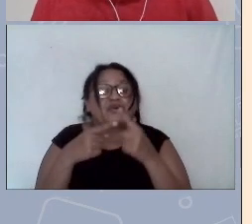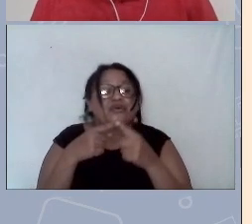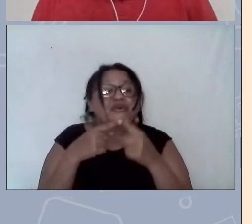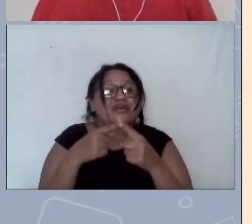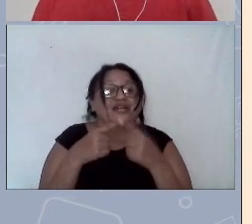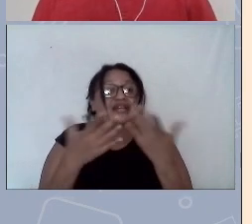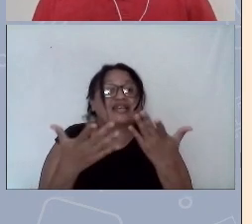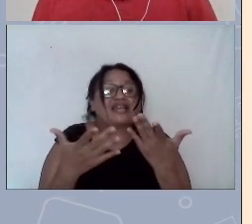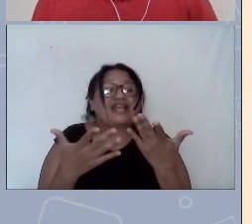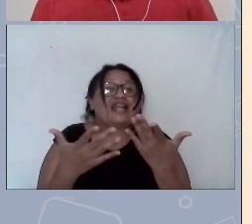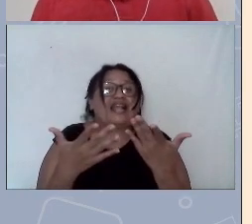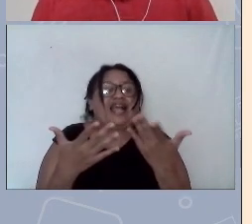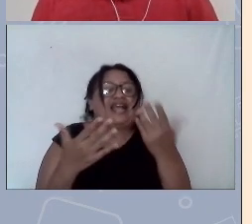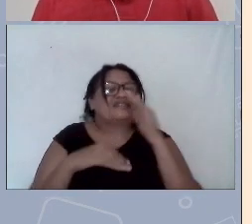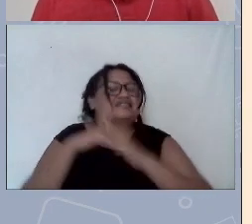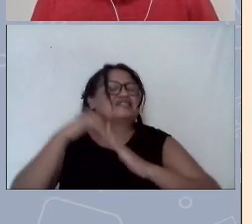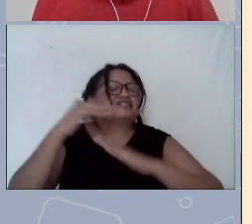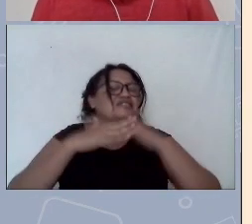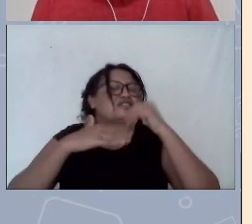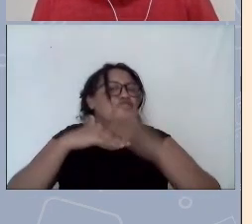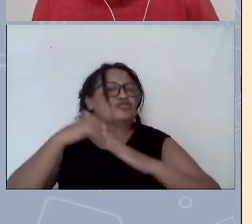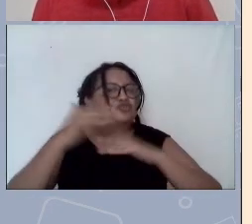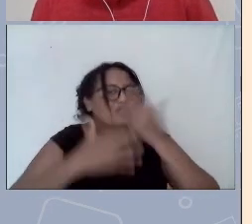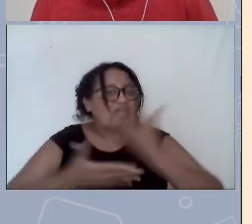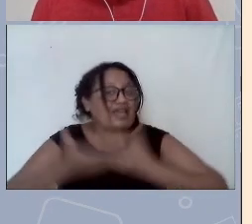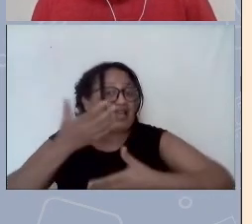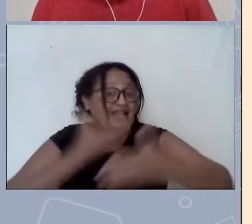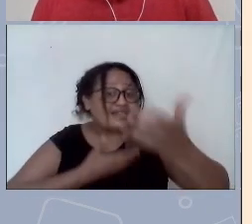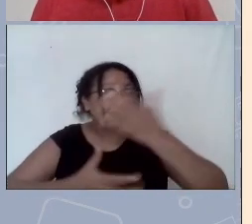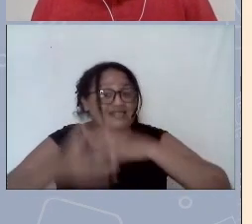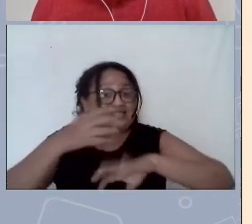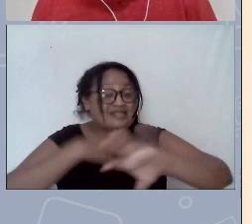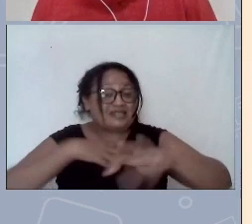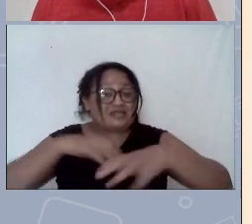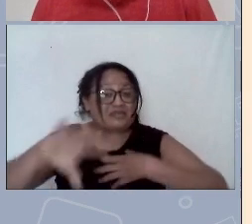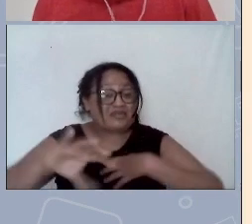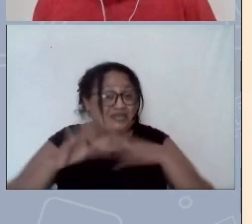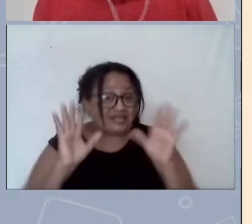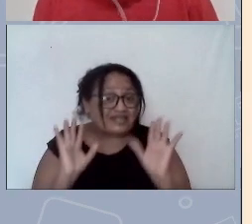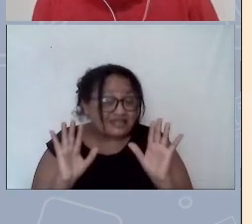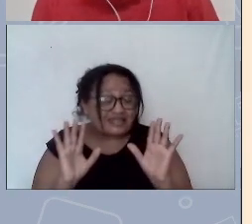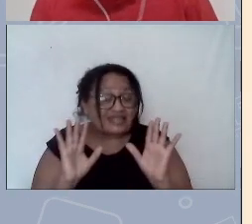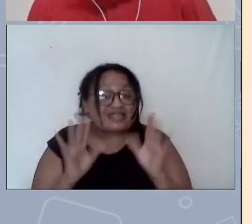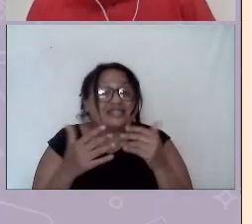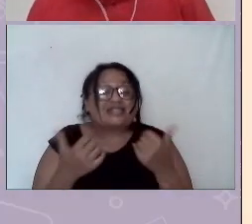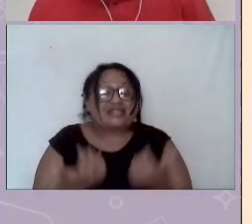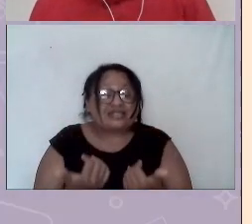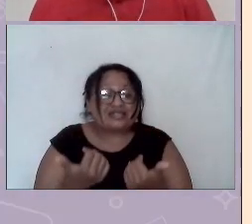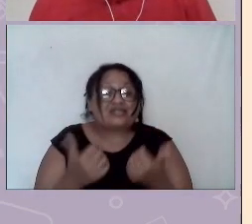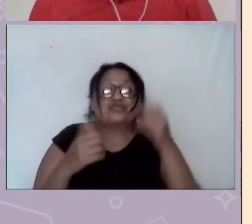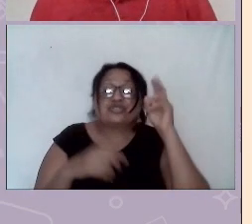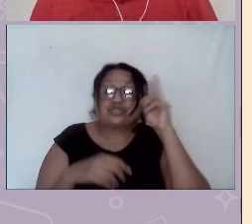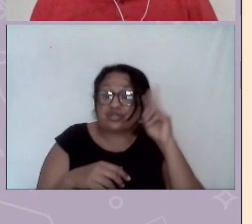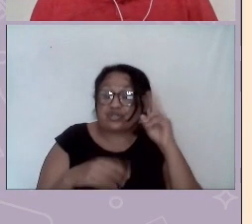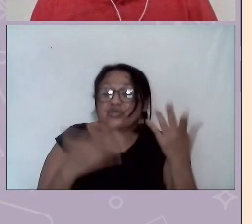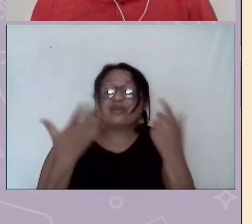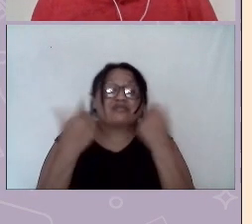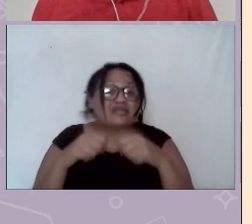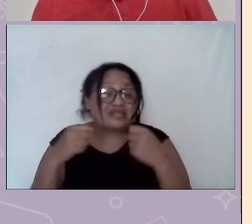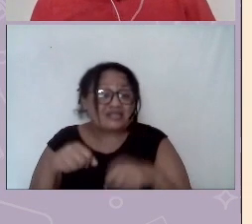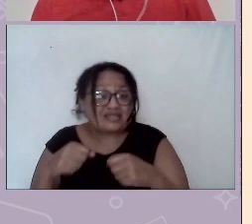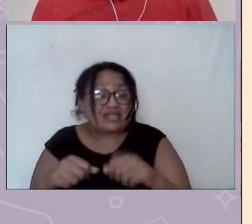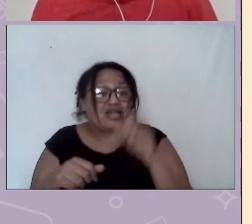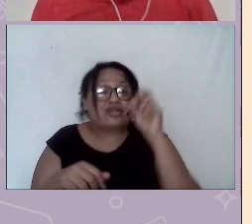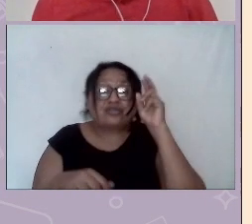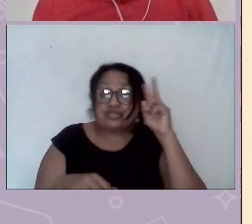ou de outra o historiador e os fatos históricos são necessários um ao outro o historiador sem